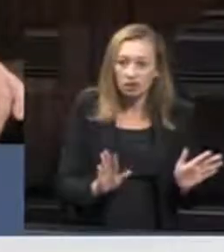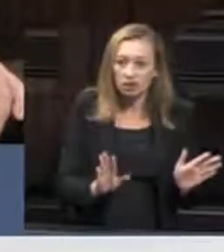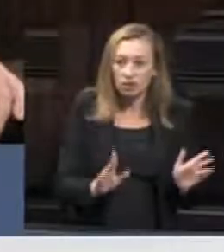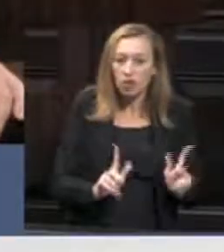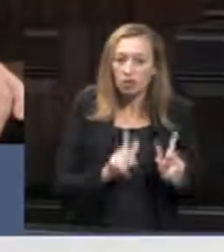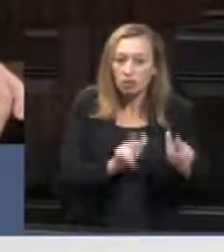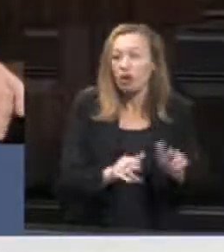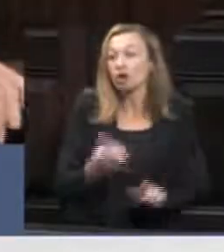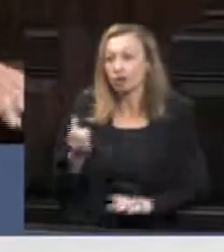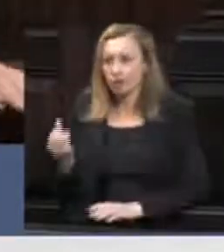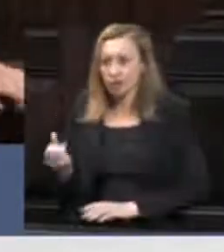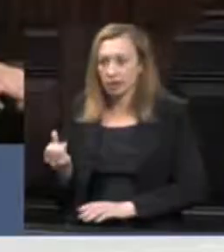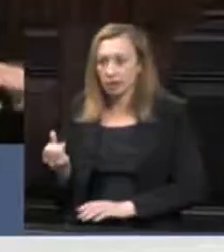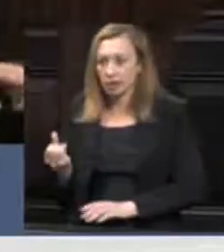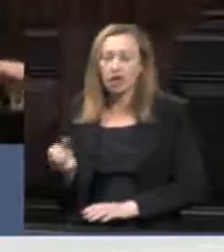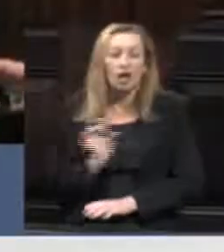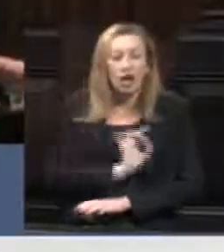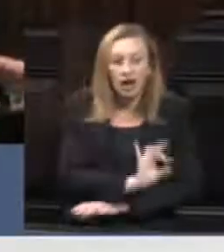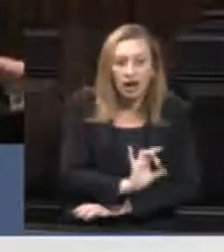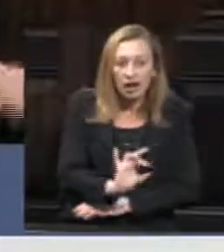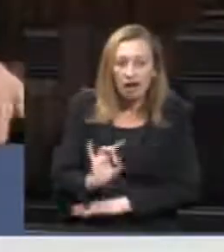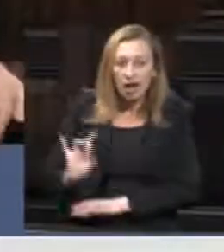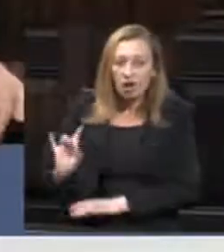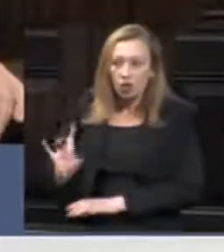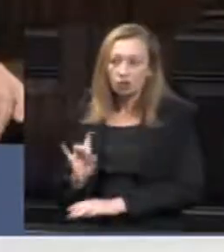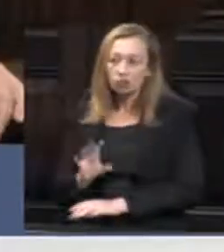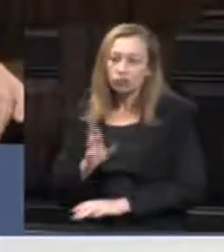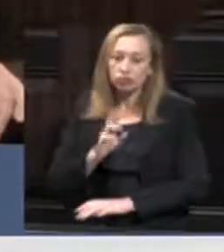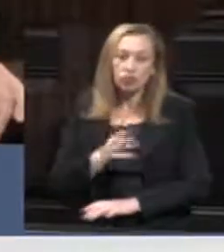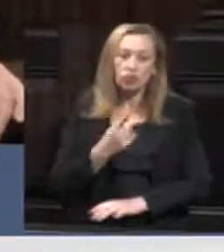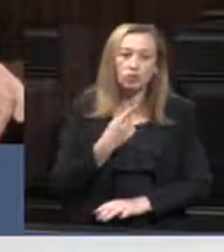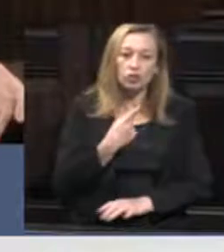6, cada um com as suas razões.